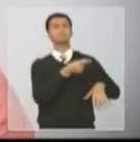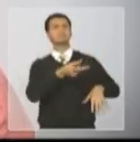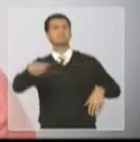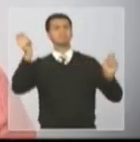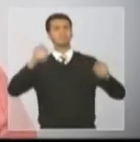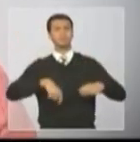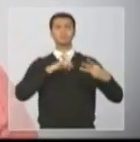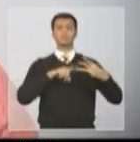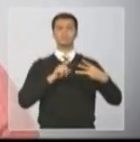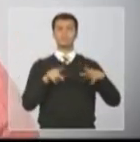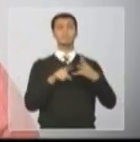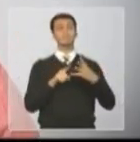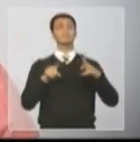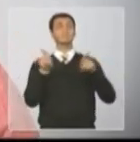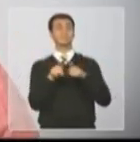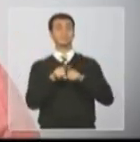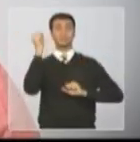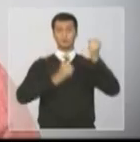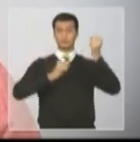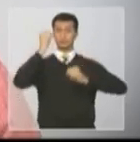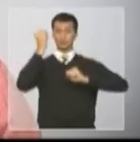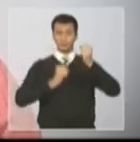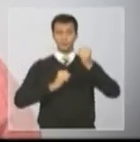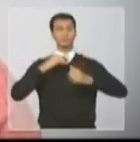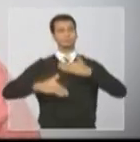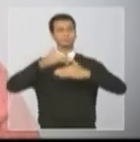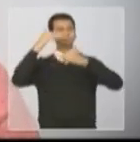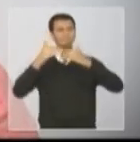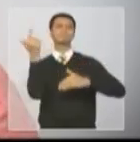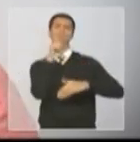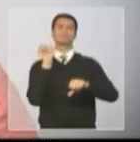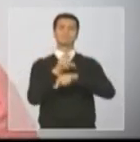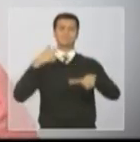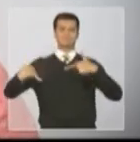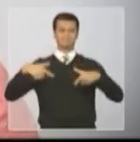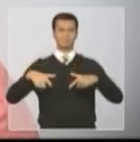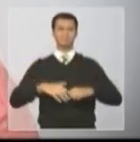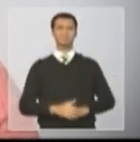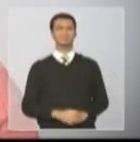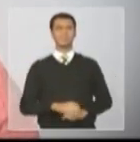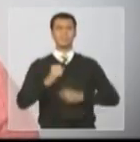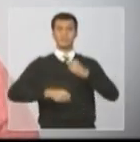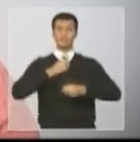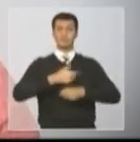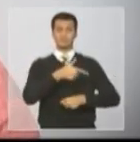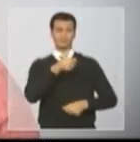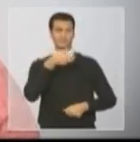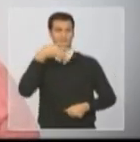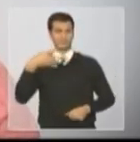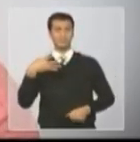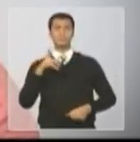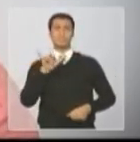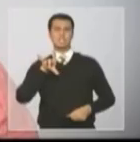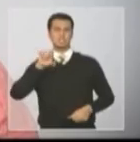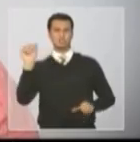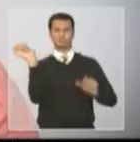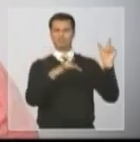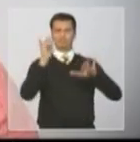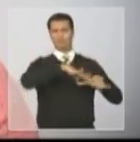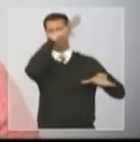produtiva das indústrias recicladoras com geração de trabalho. A partir de 2014, os lixões a céu aberto serão